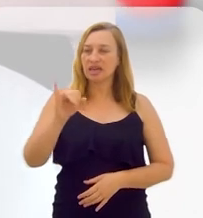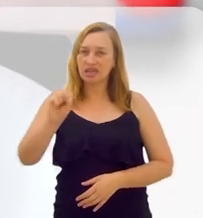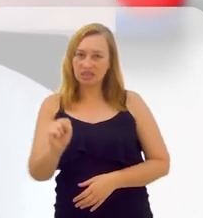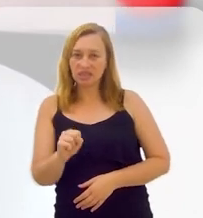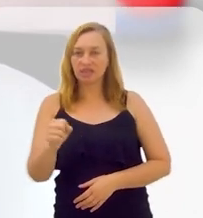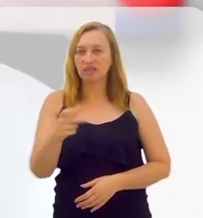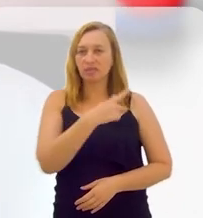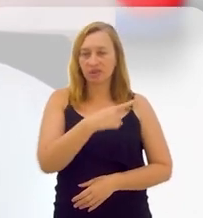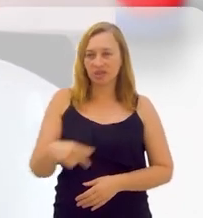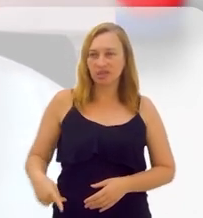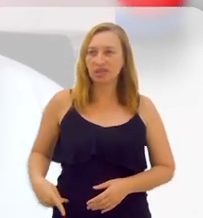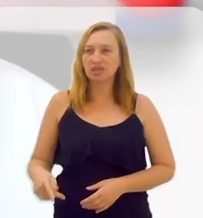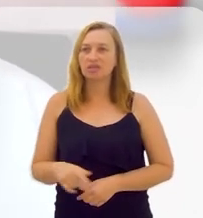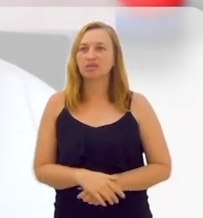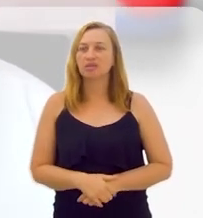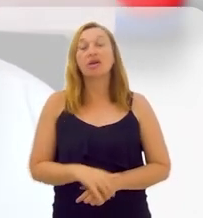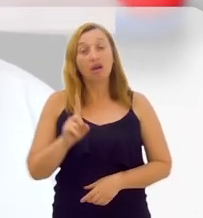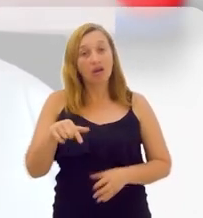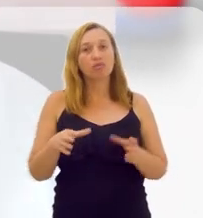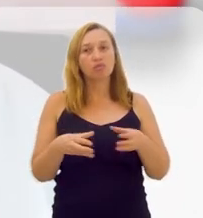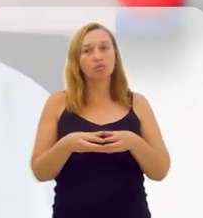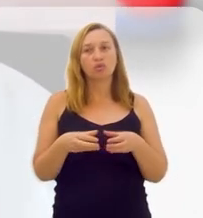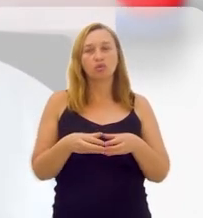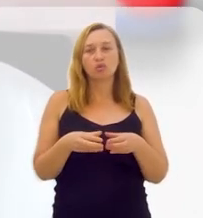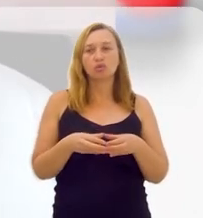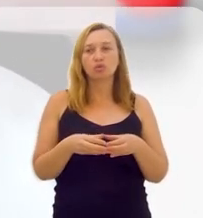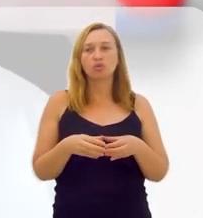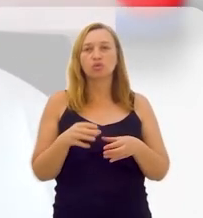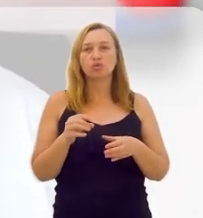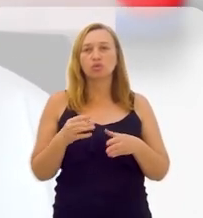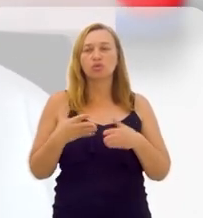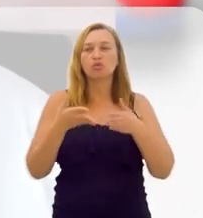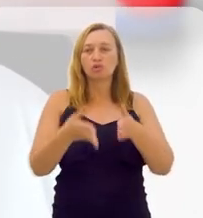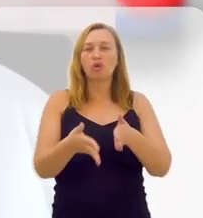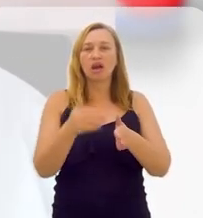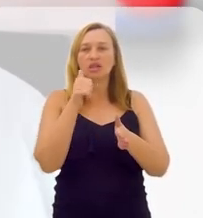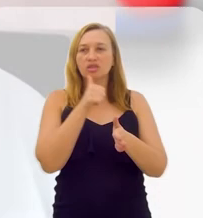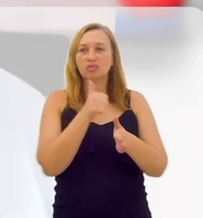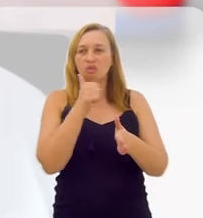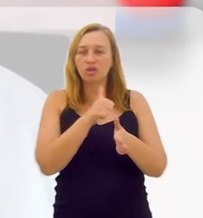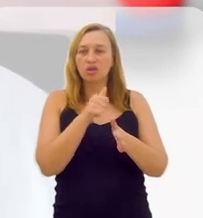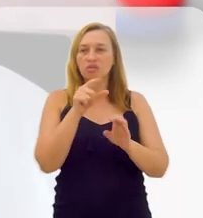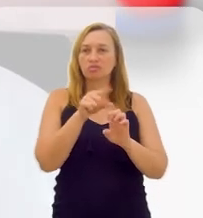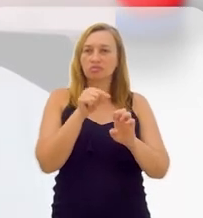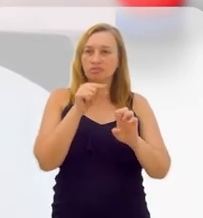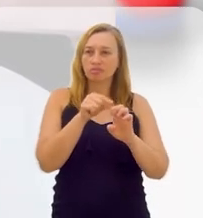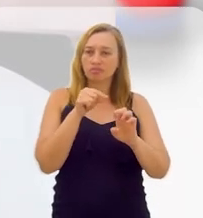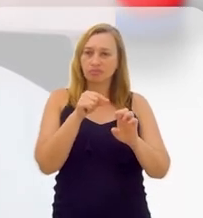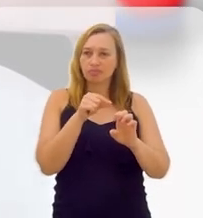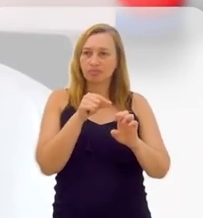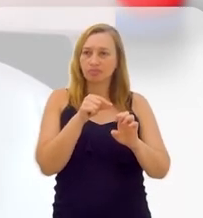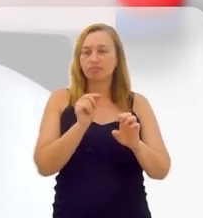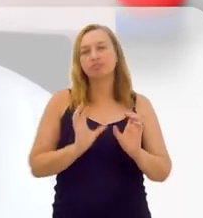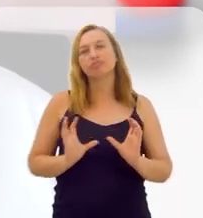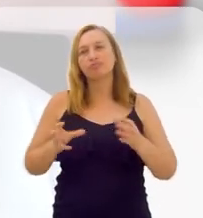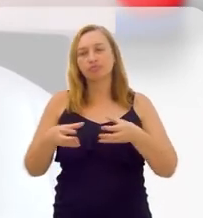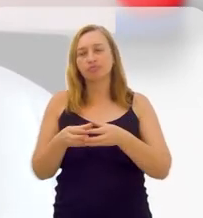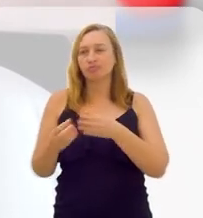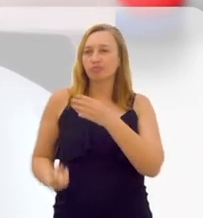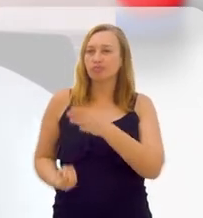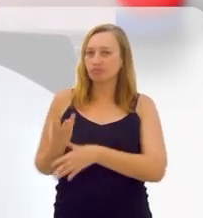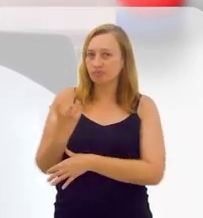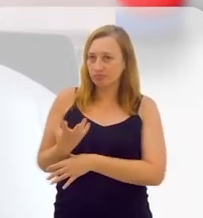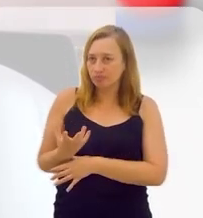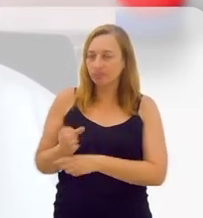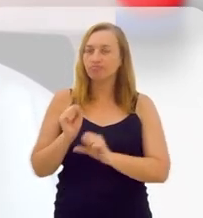a presidente, né? E é um grupo só específico de mulheres empreendedoras. E esse grupo, ele